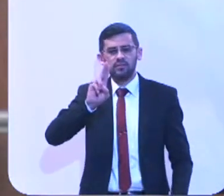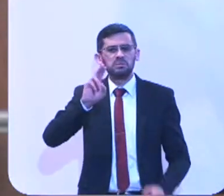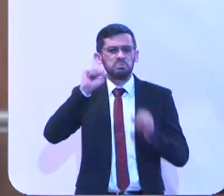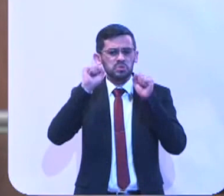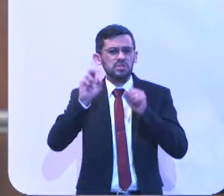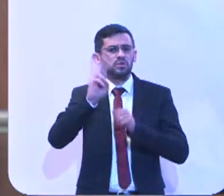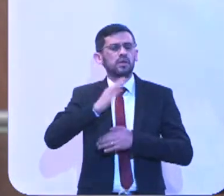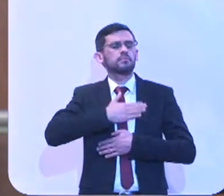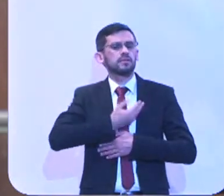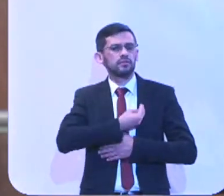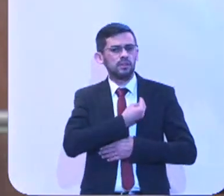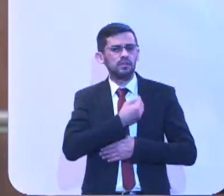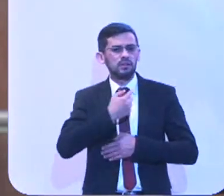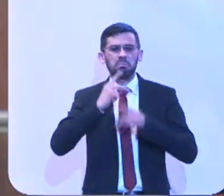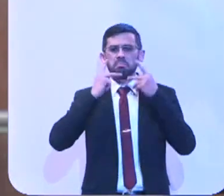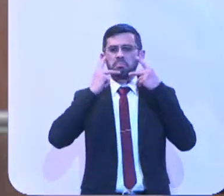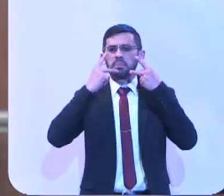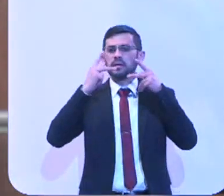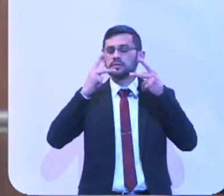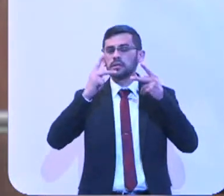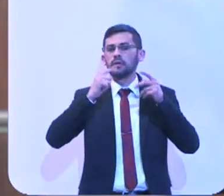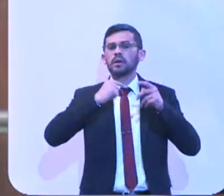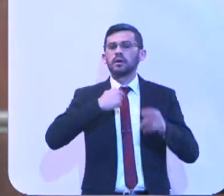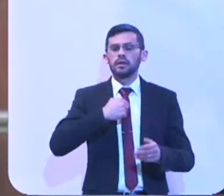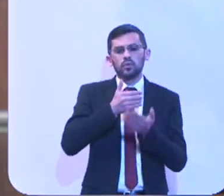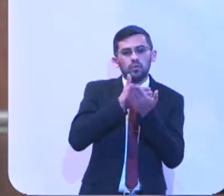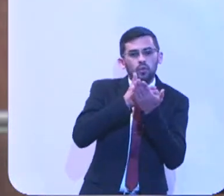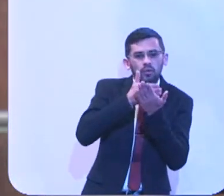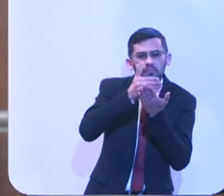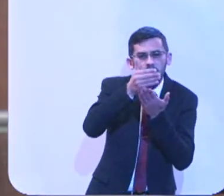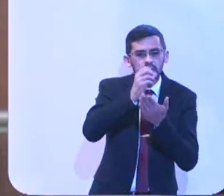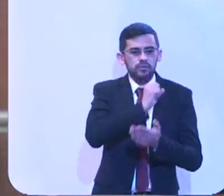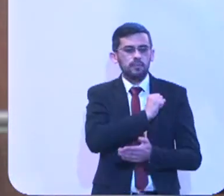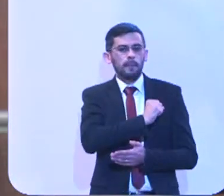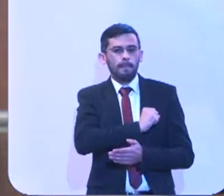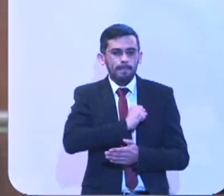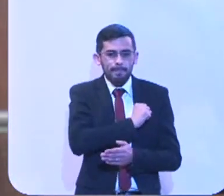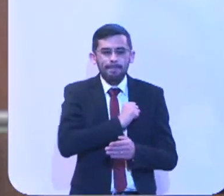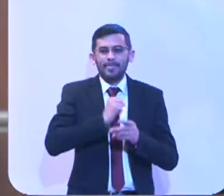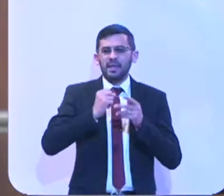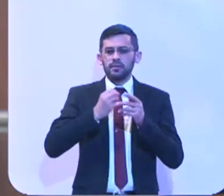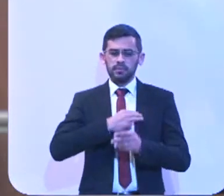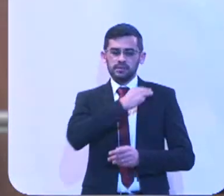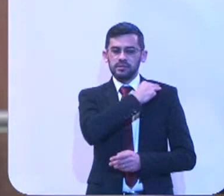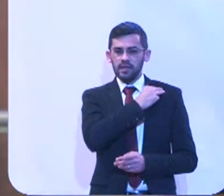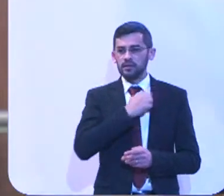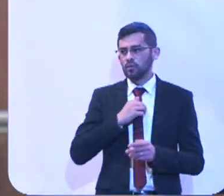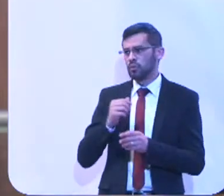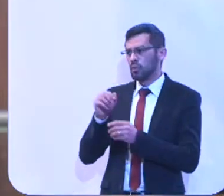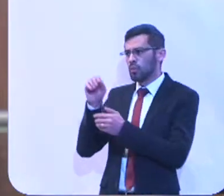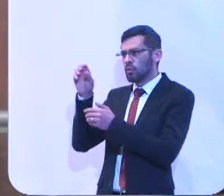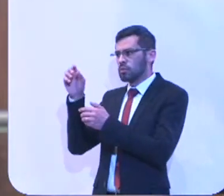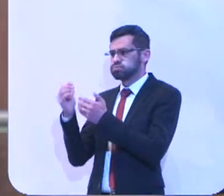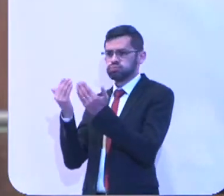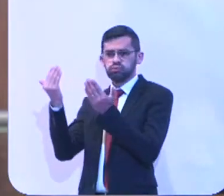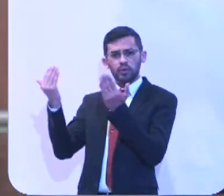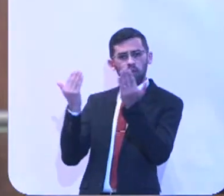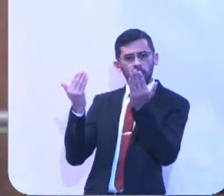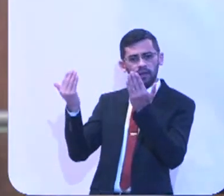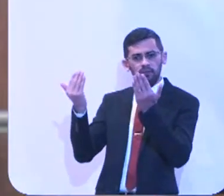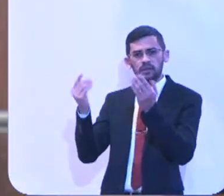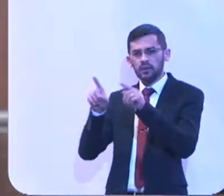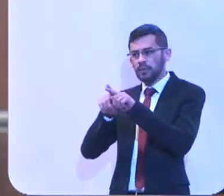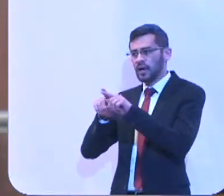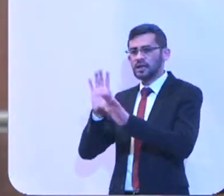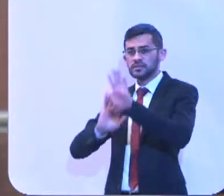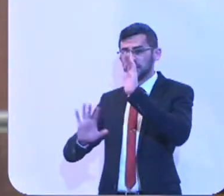através do ministério da palavra. Eu estava no começo do meu ministério, eu me comparava demais com pregadores, inclusive com o meu